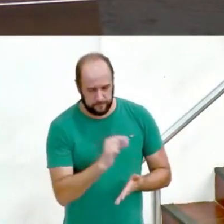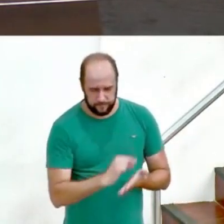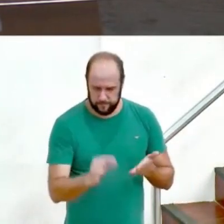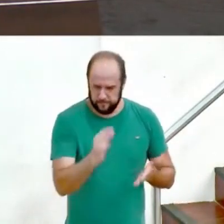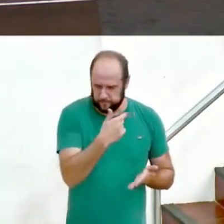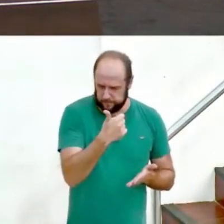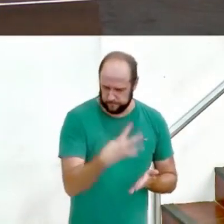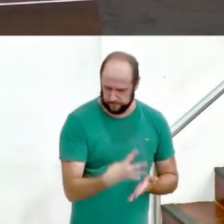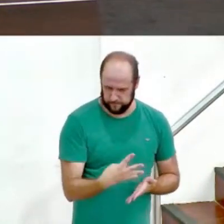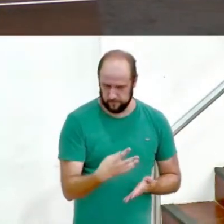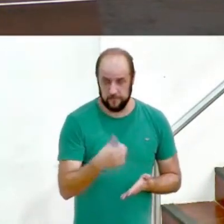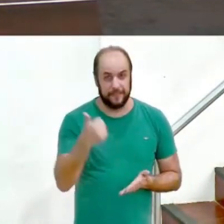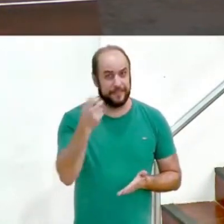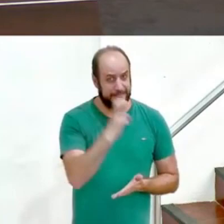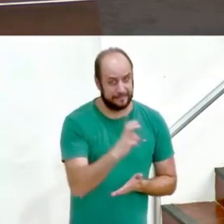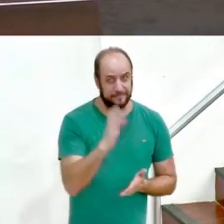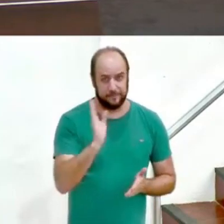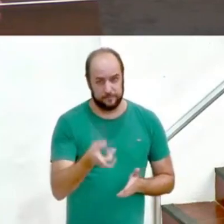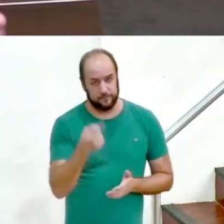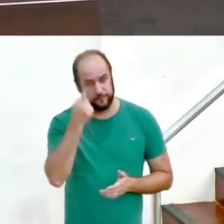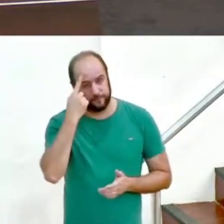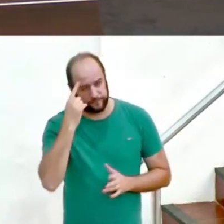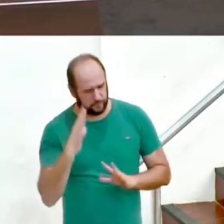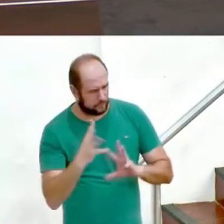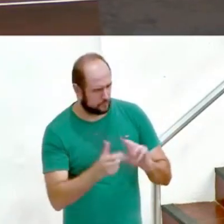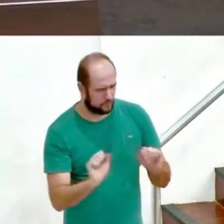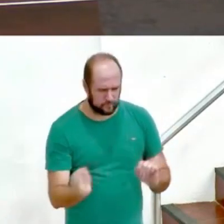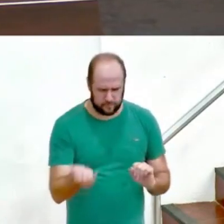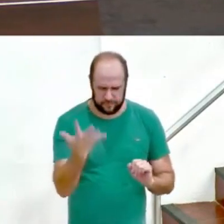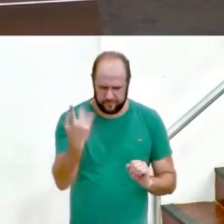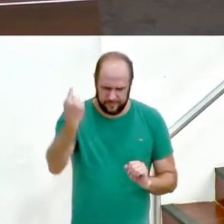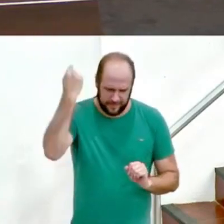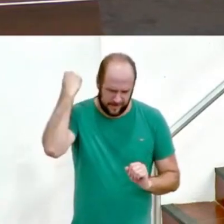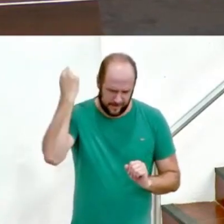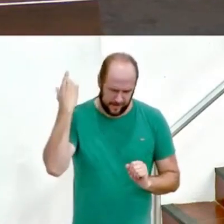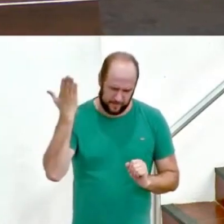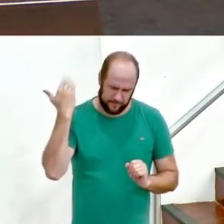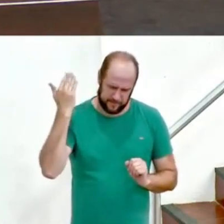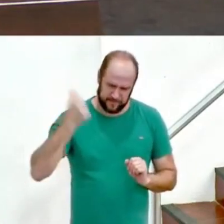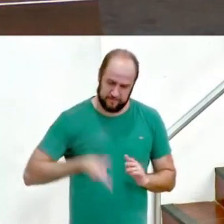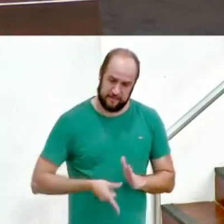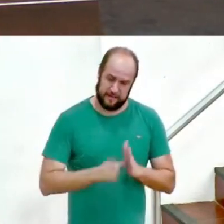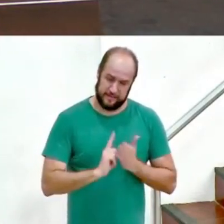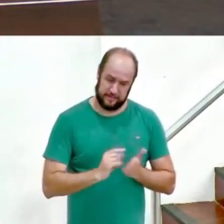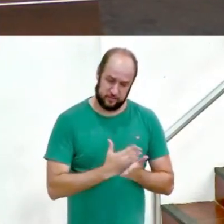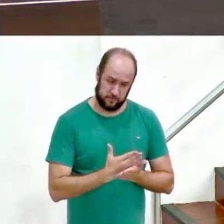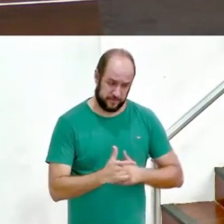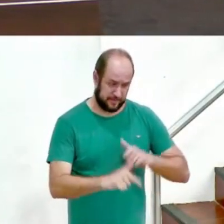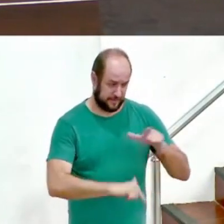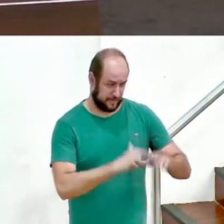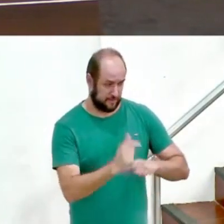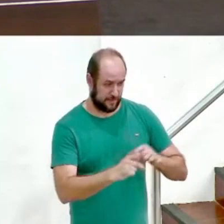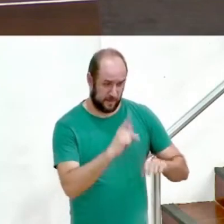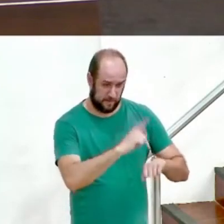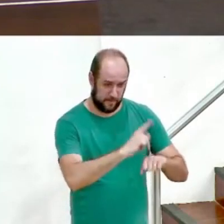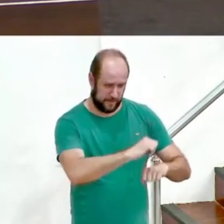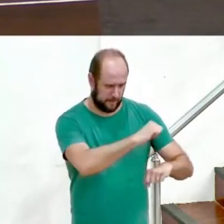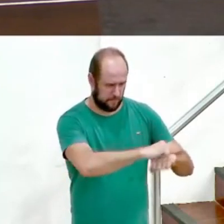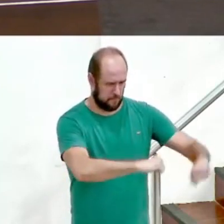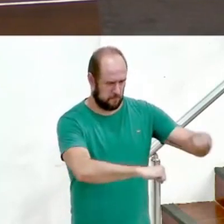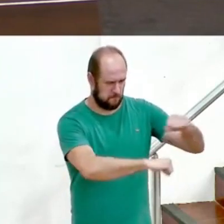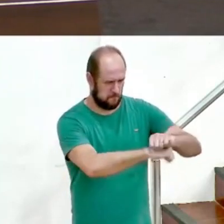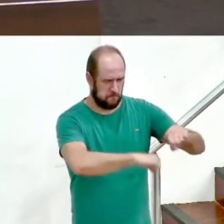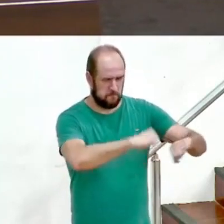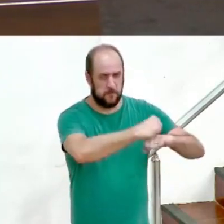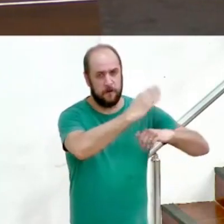agora considerem tudo o que aconteceu desde aquele dia, antes de vocês terem começado a colocar pedra sobre pedra no